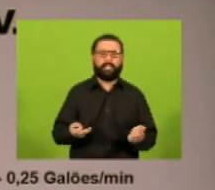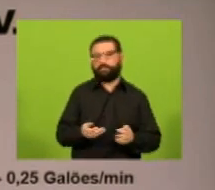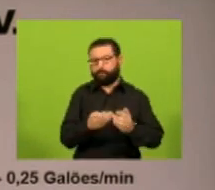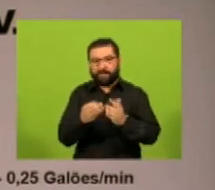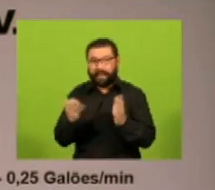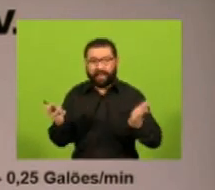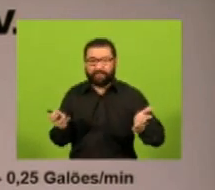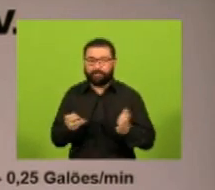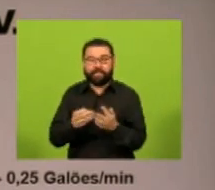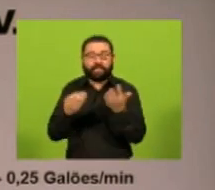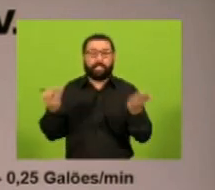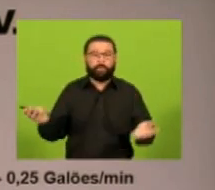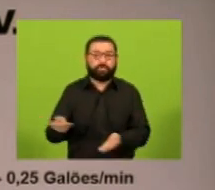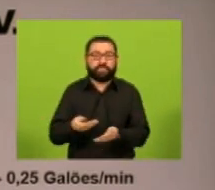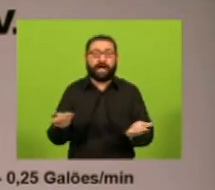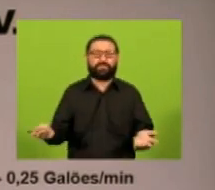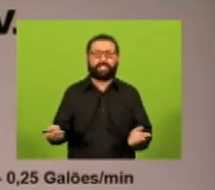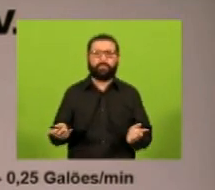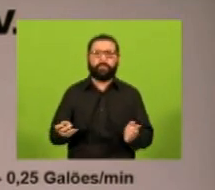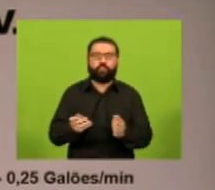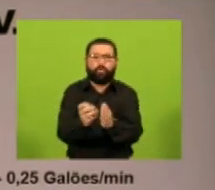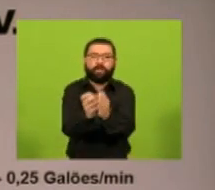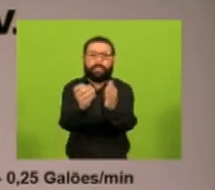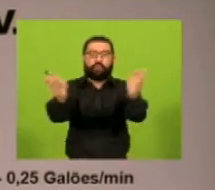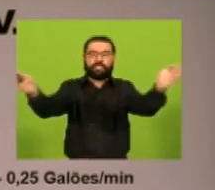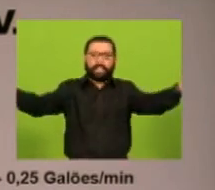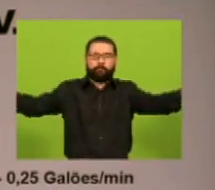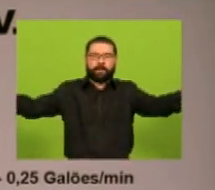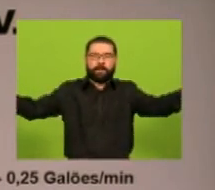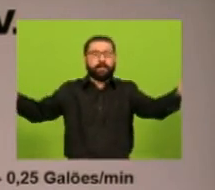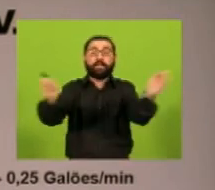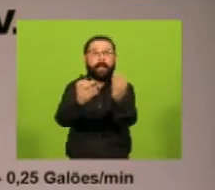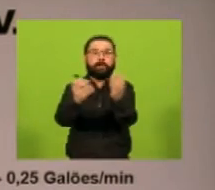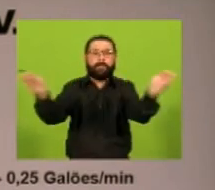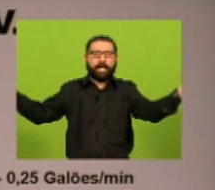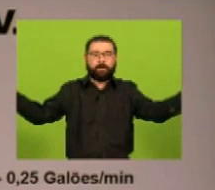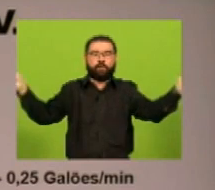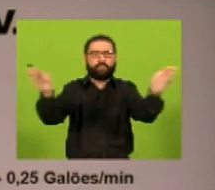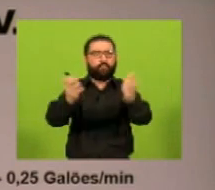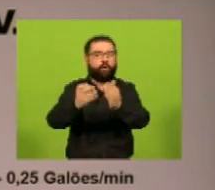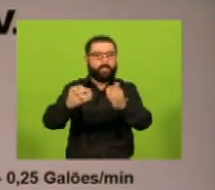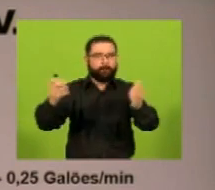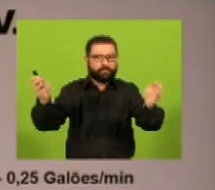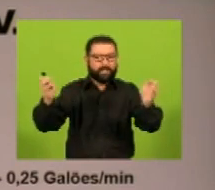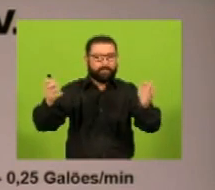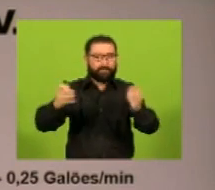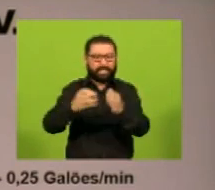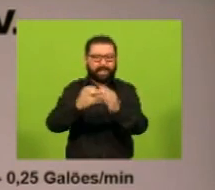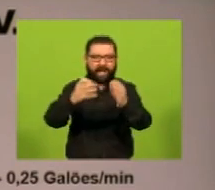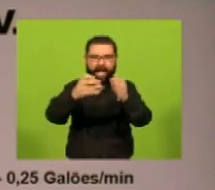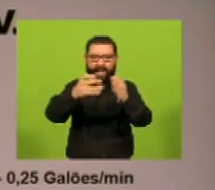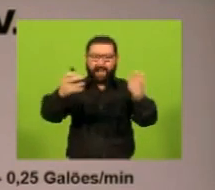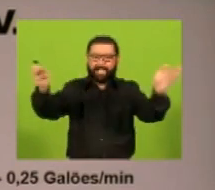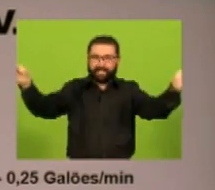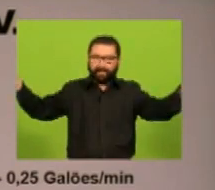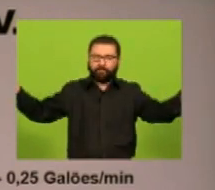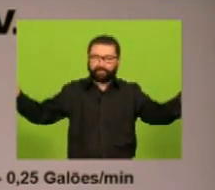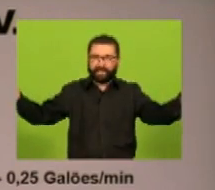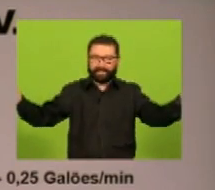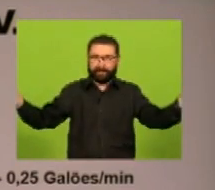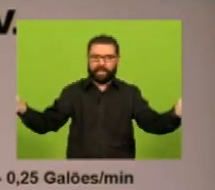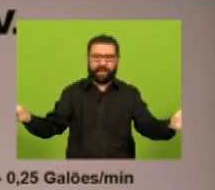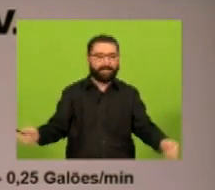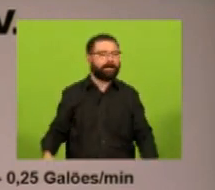que interessante, porque aí você já tem todos os dados daquele bico, o quanto ele consegue abrir, tanto em leque quanto em cone, para dar a área que